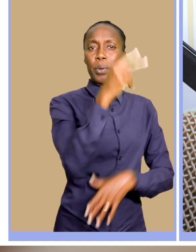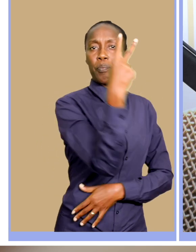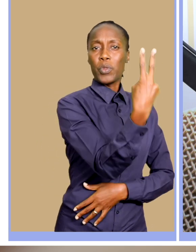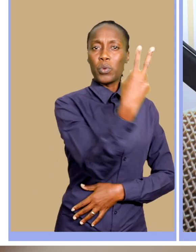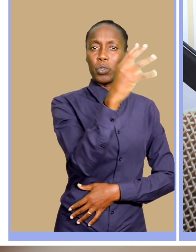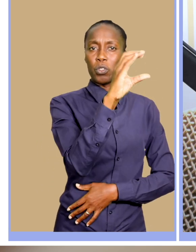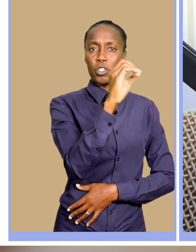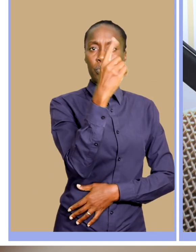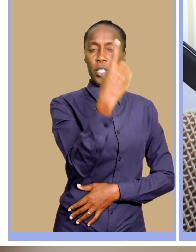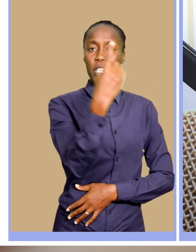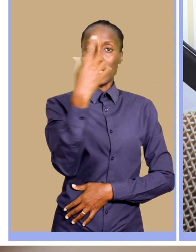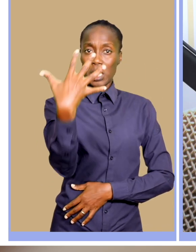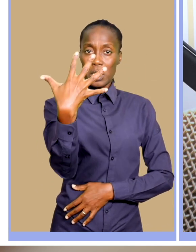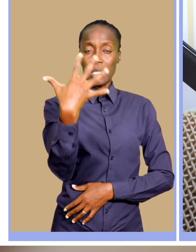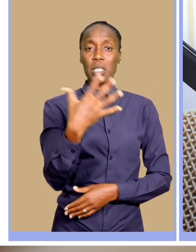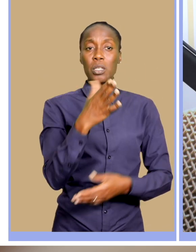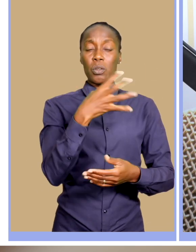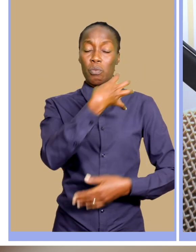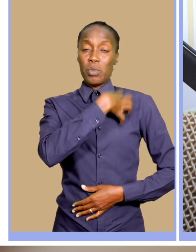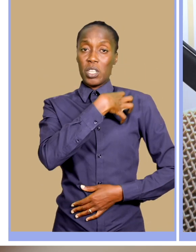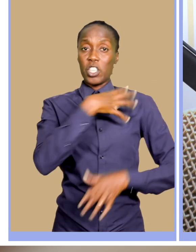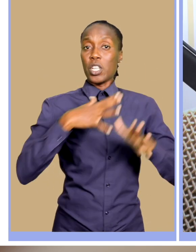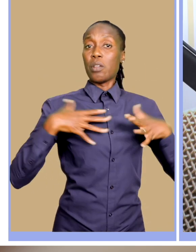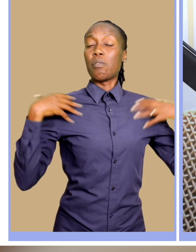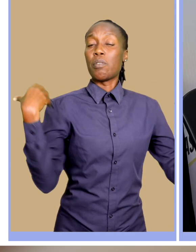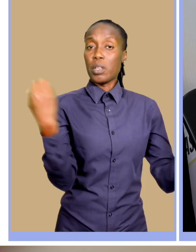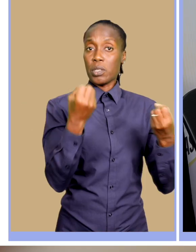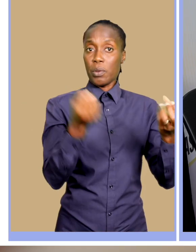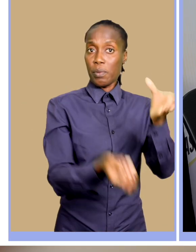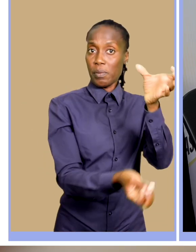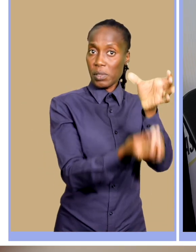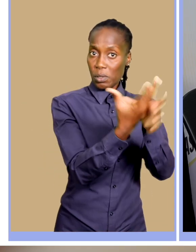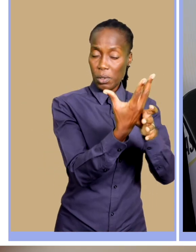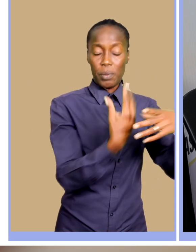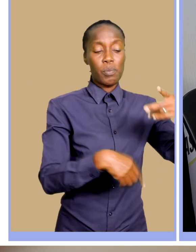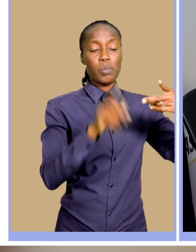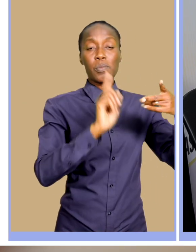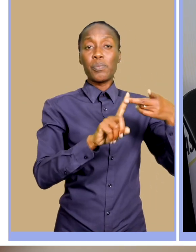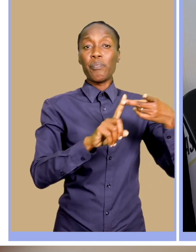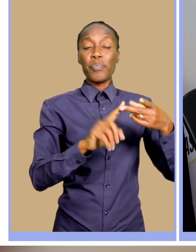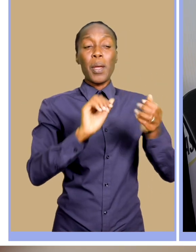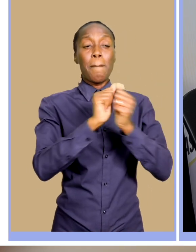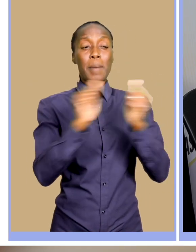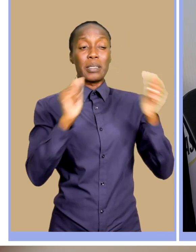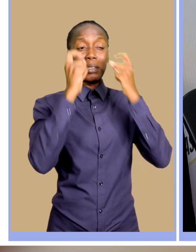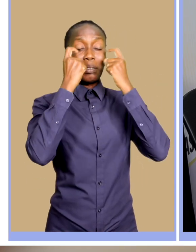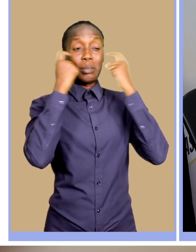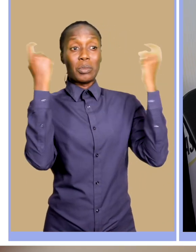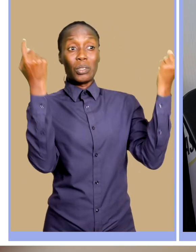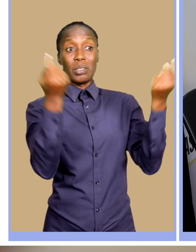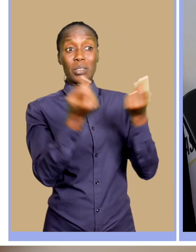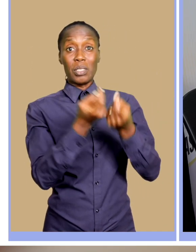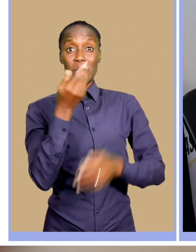portanto, mas efetivamente este observatório tornou-se operacional em